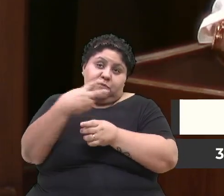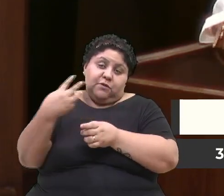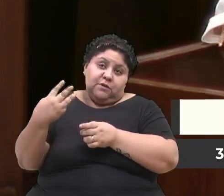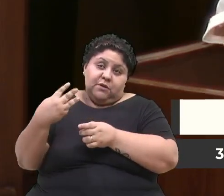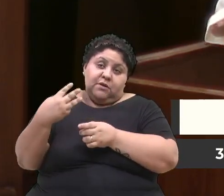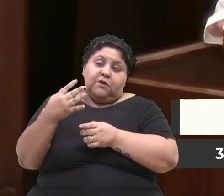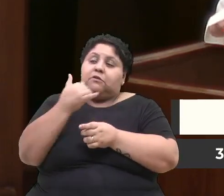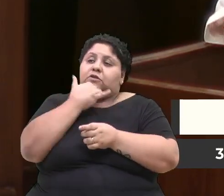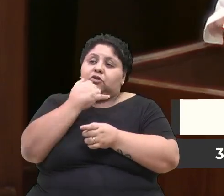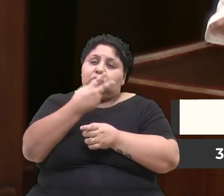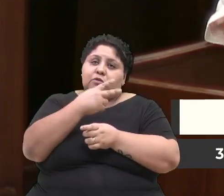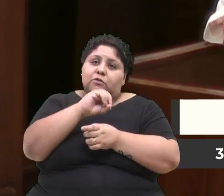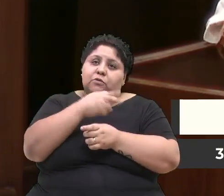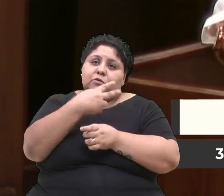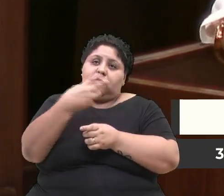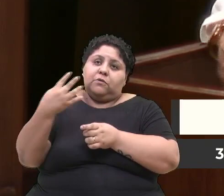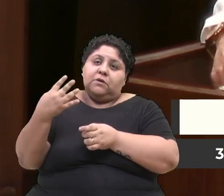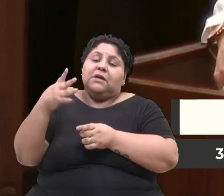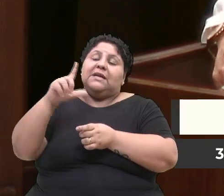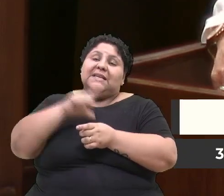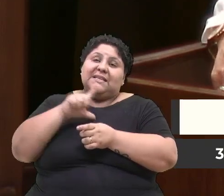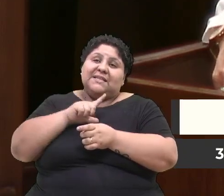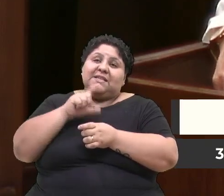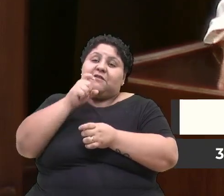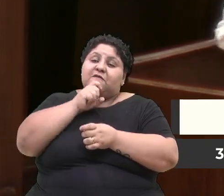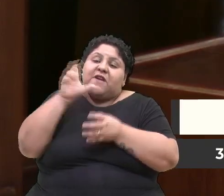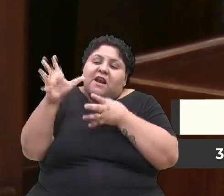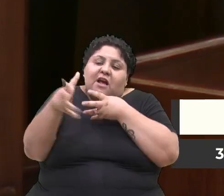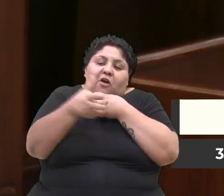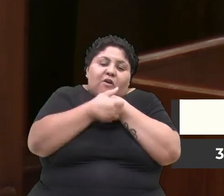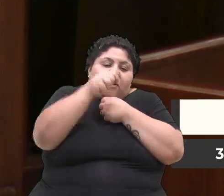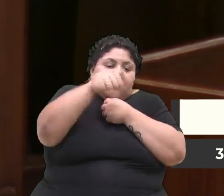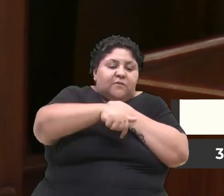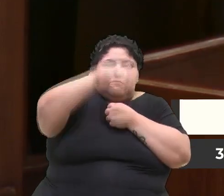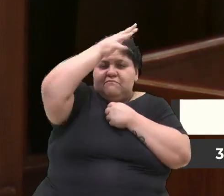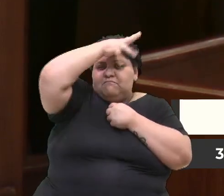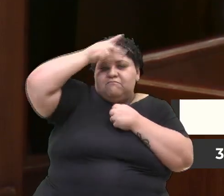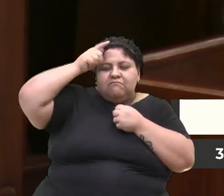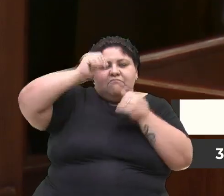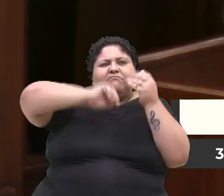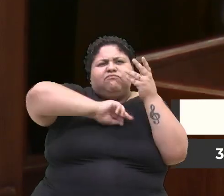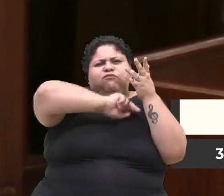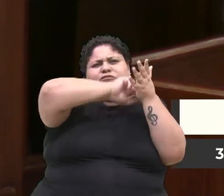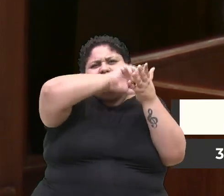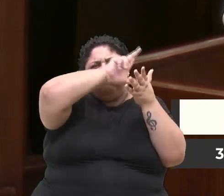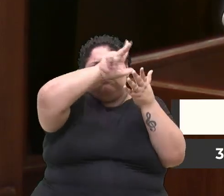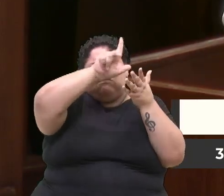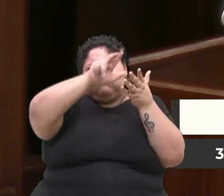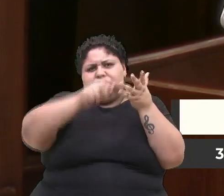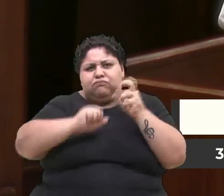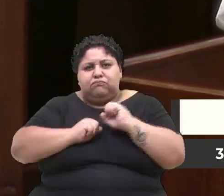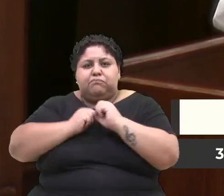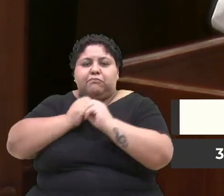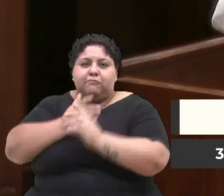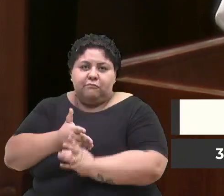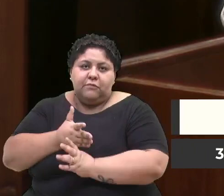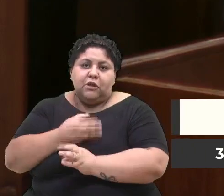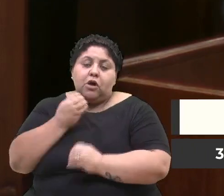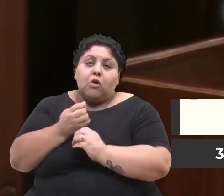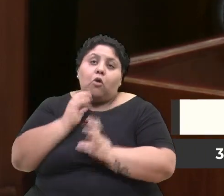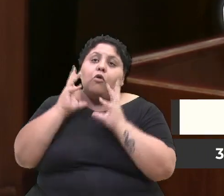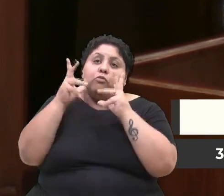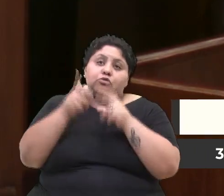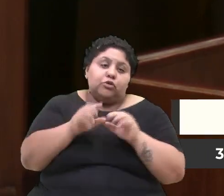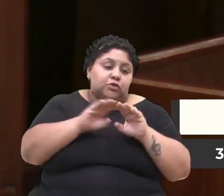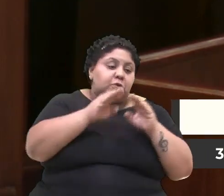tenha o inverno acolhedor no nosso município. Enfim, foi uma série de atividades que, como todas as